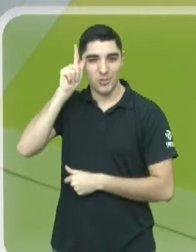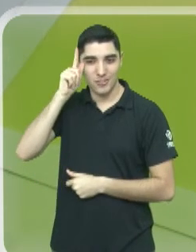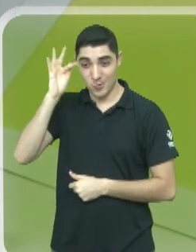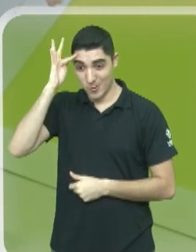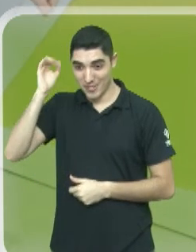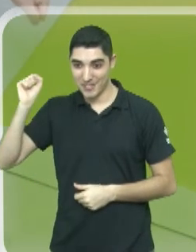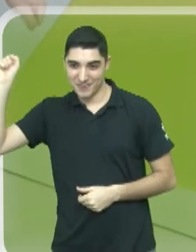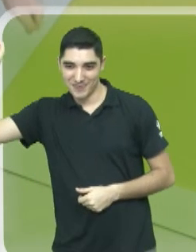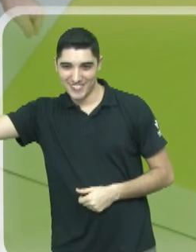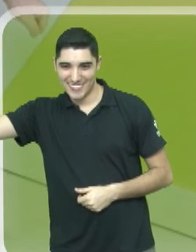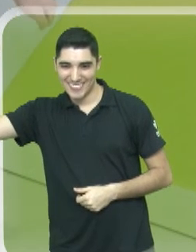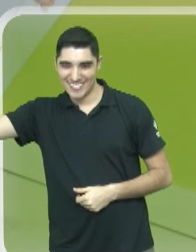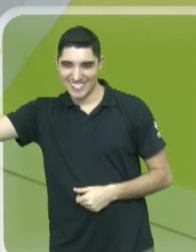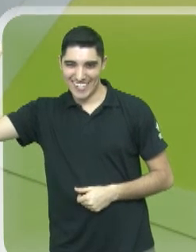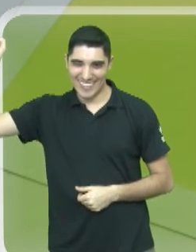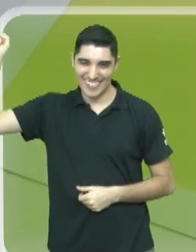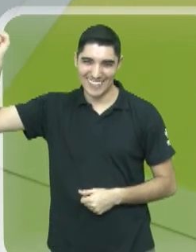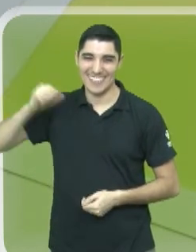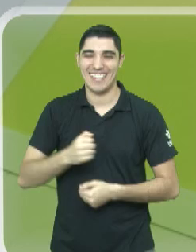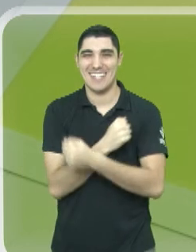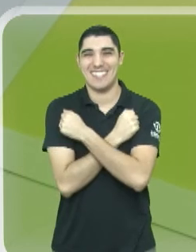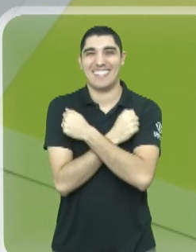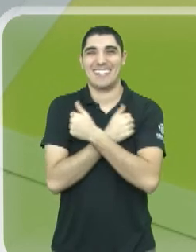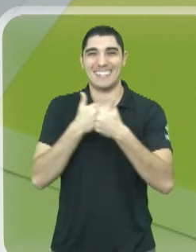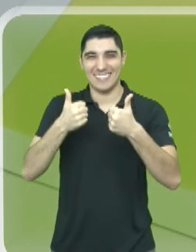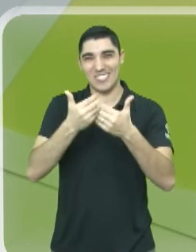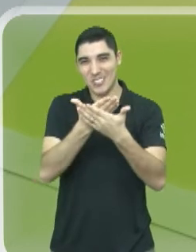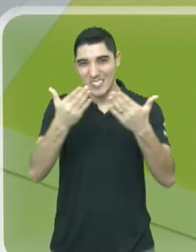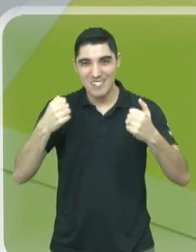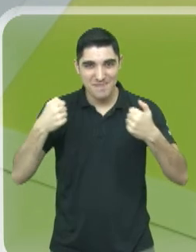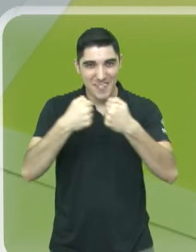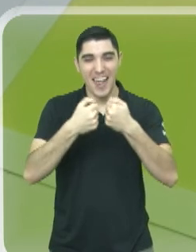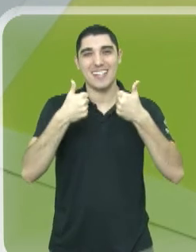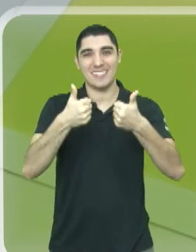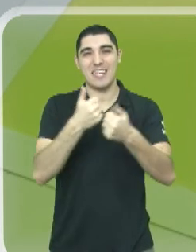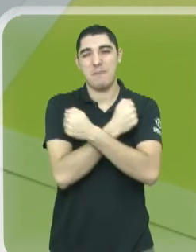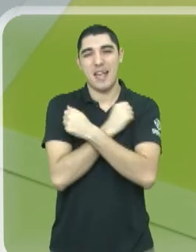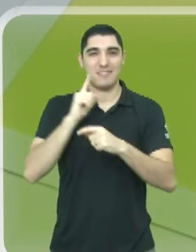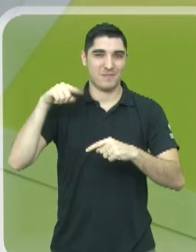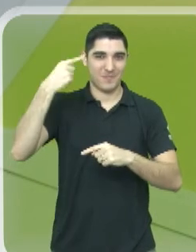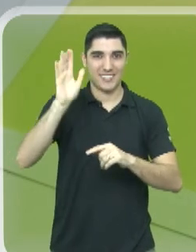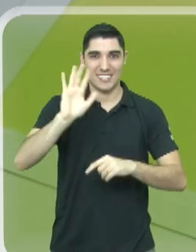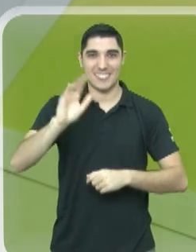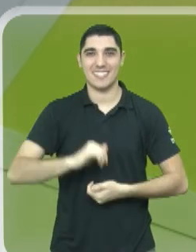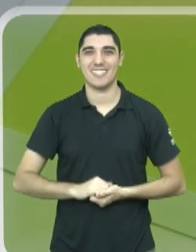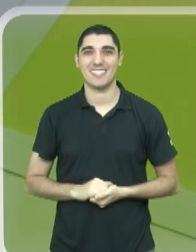Luiz, trabalhou aí, filho? Abraço aí. Soquinho para todo mundo. Abraço, até a próxima. Tchau, tchau.